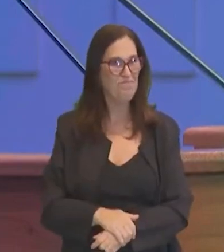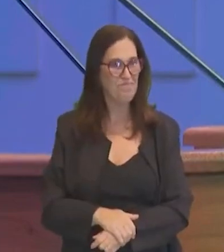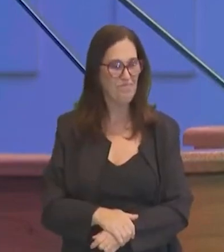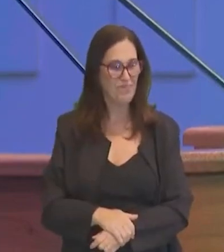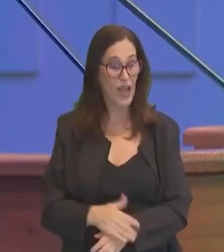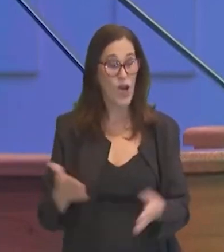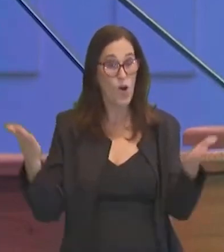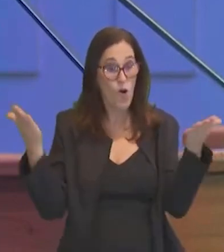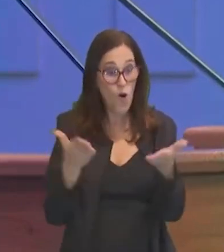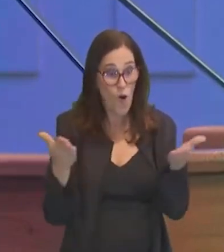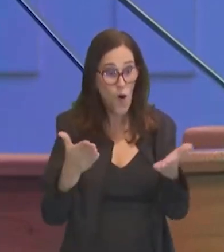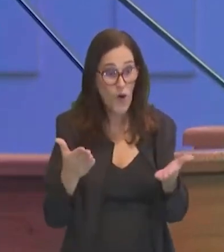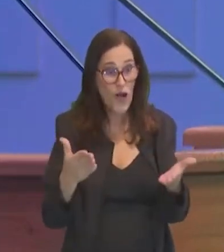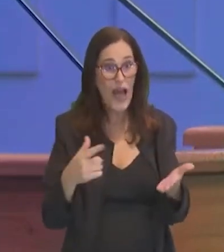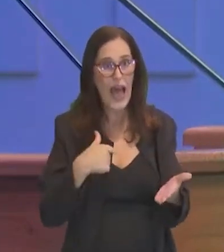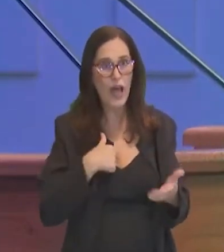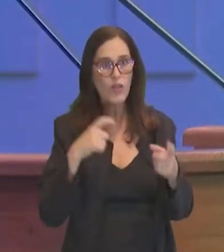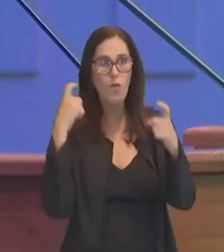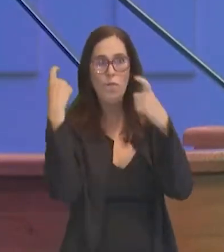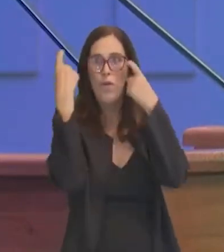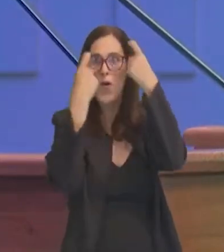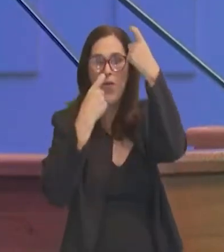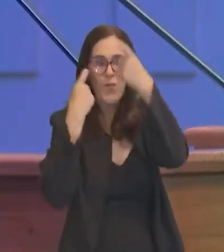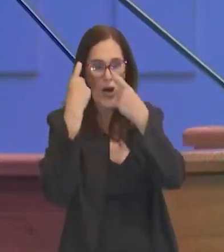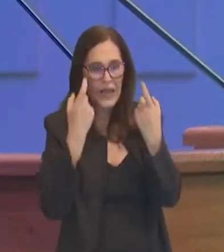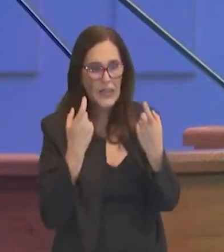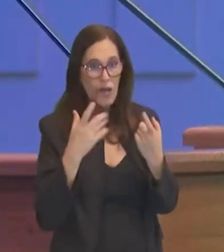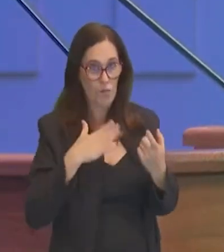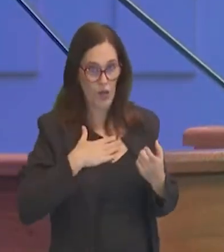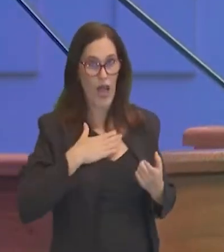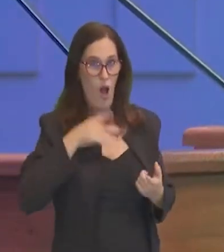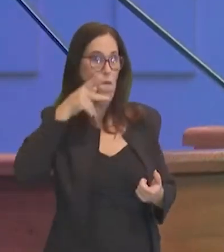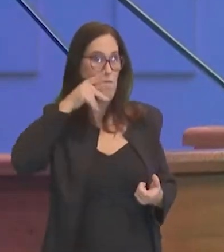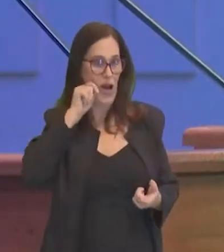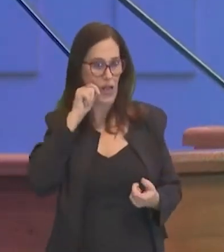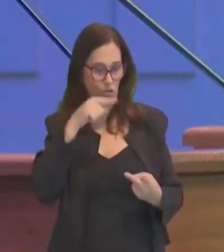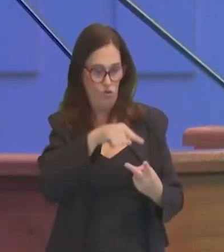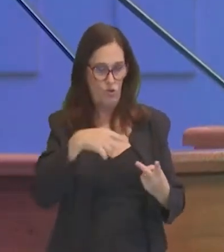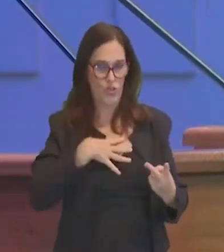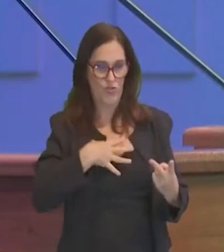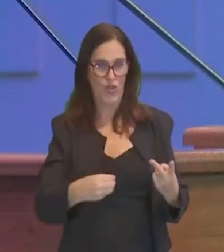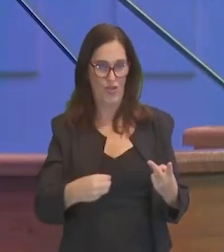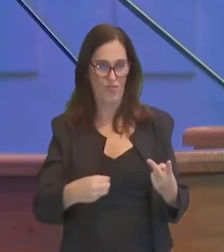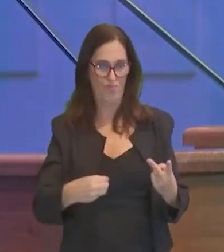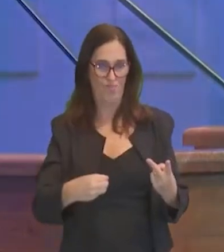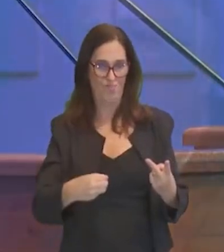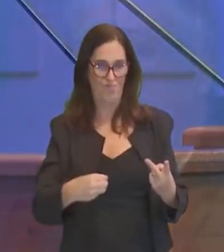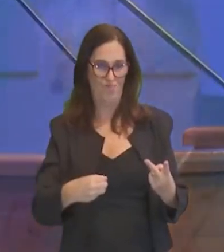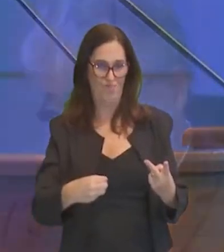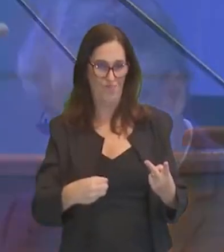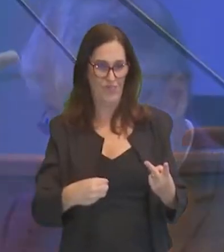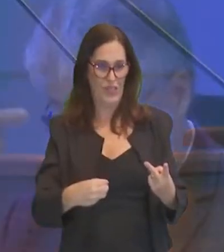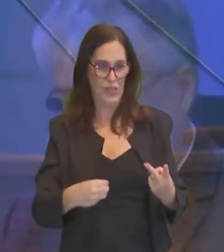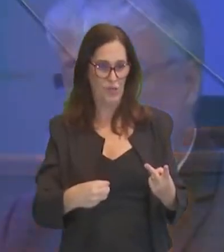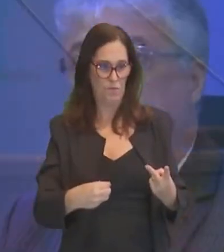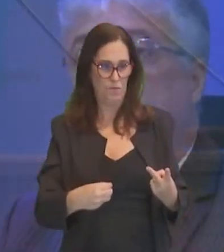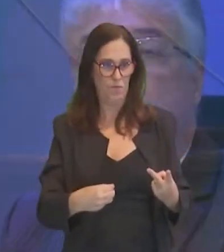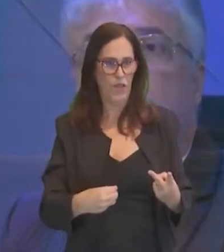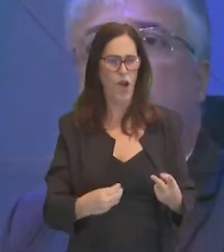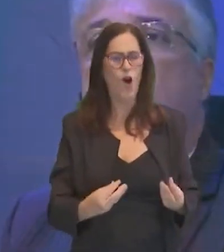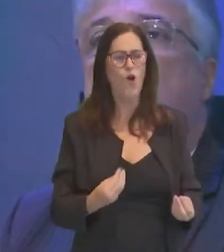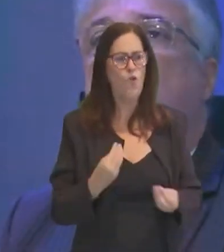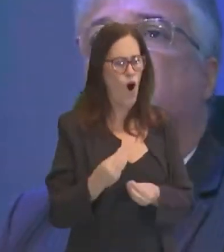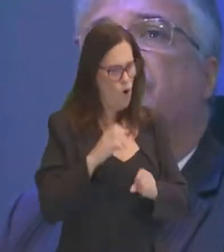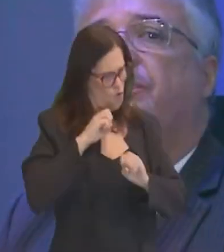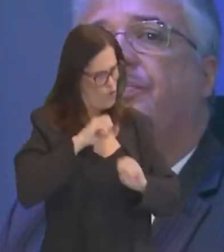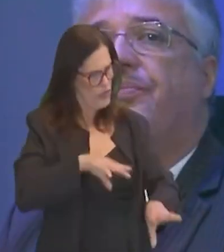E hoje eu tenho essa preocupação, sendo pai de 2 crianças. Qual é o legado que eu vou deixar para os